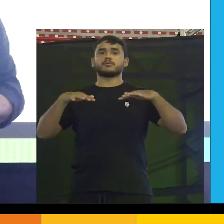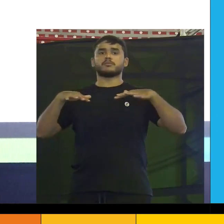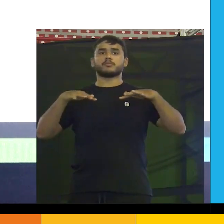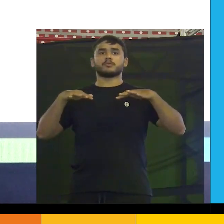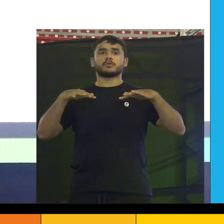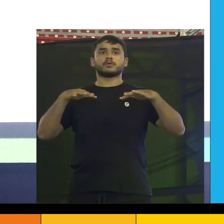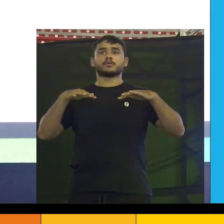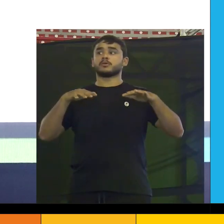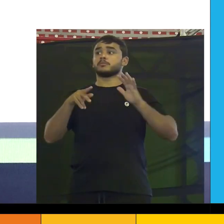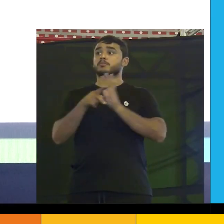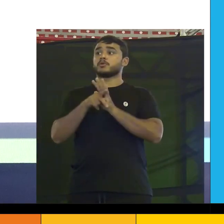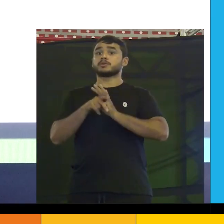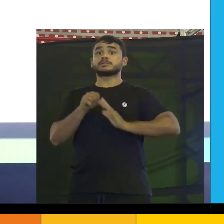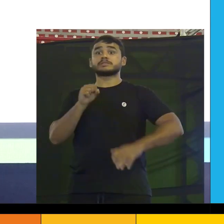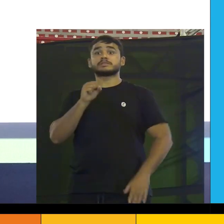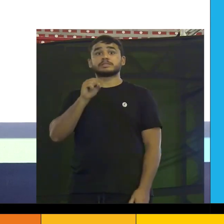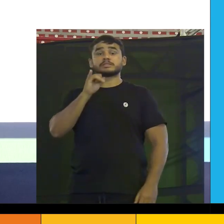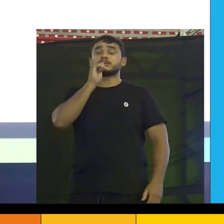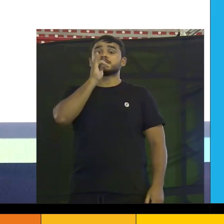sim.